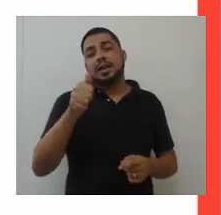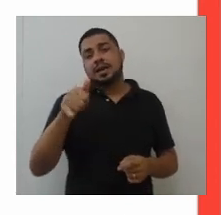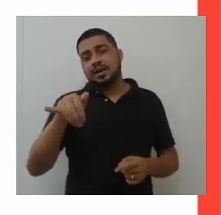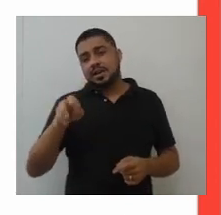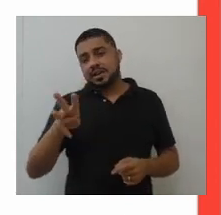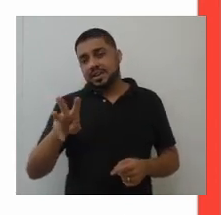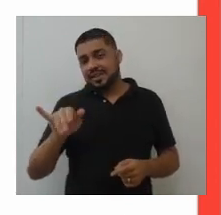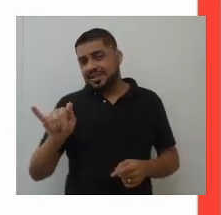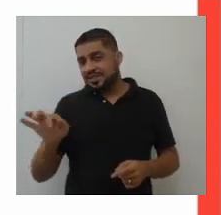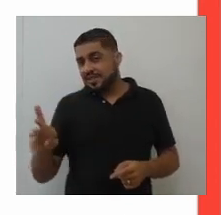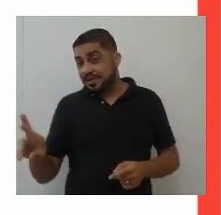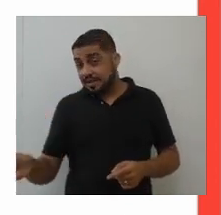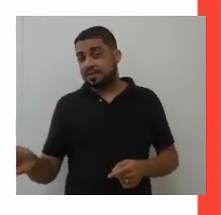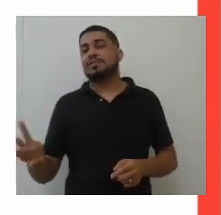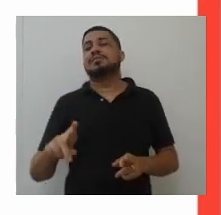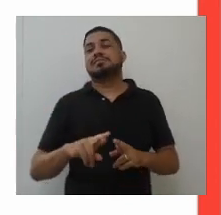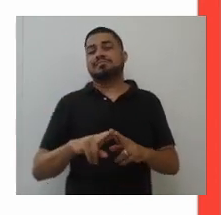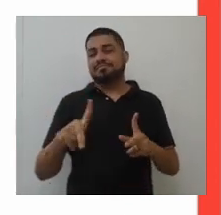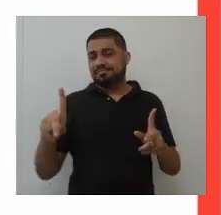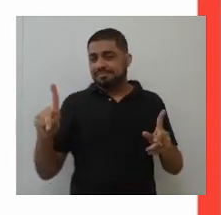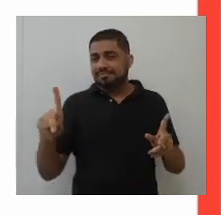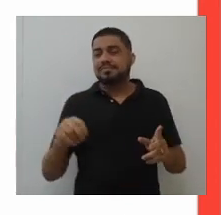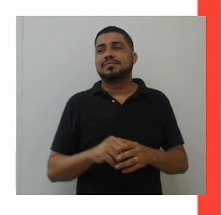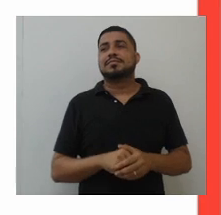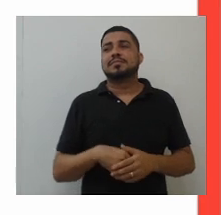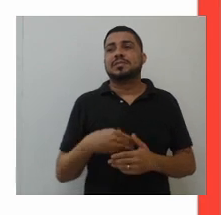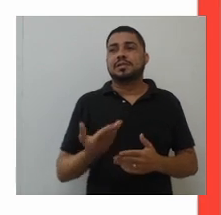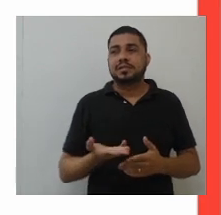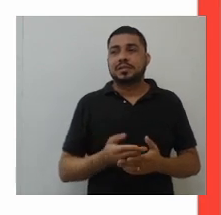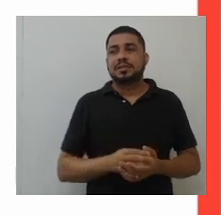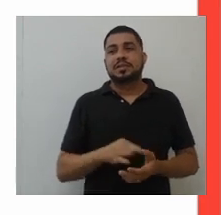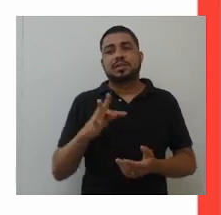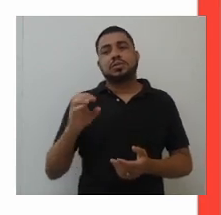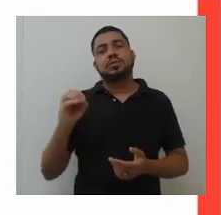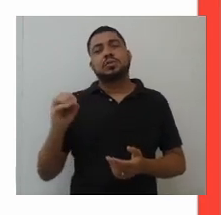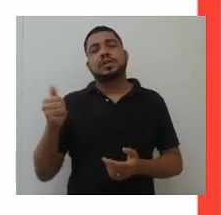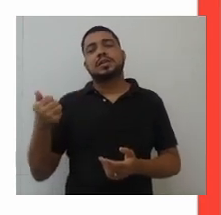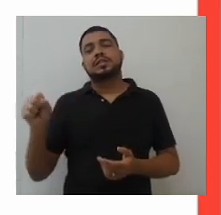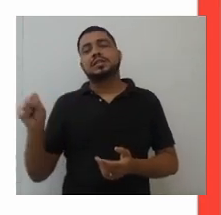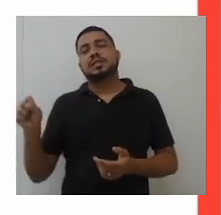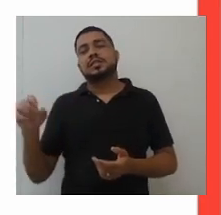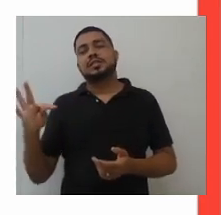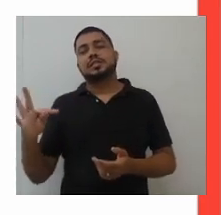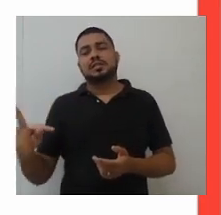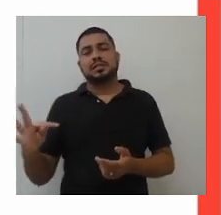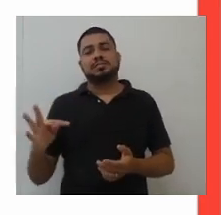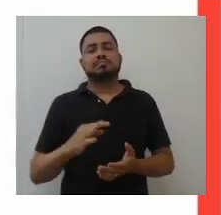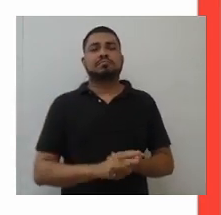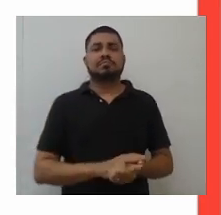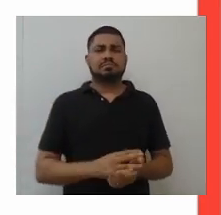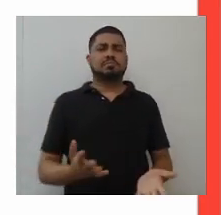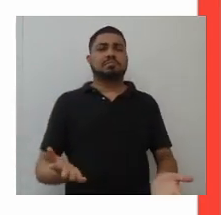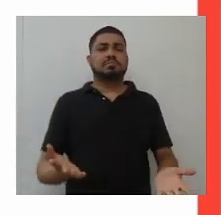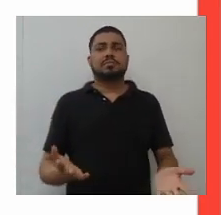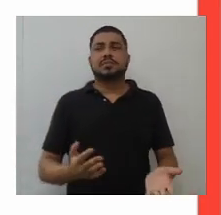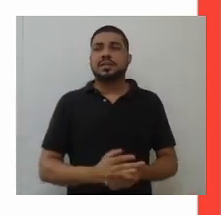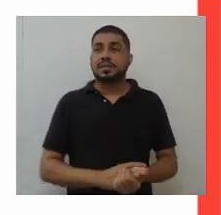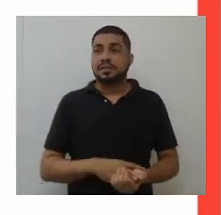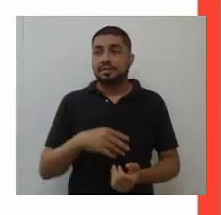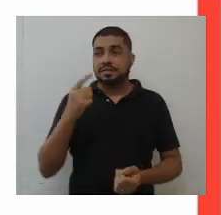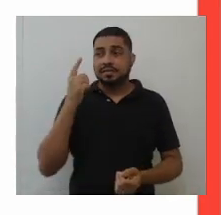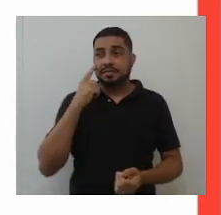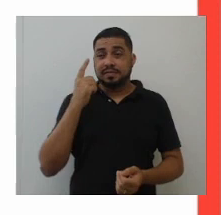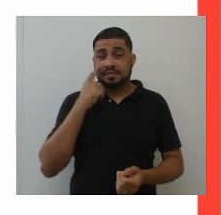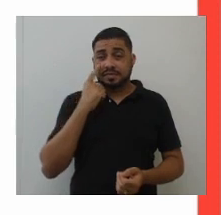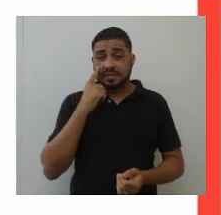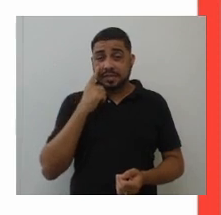Lawyer. Bem diferente, bem distinto, né? Próximo. To assist. To assist. Opa! Olha só, é bem